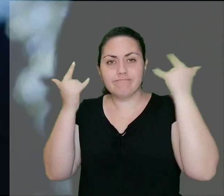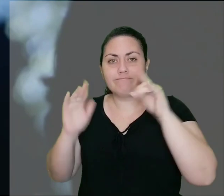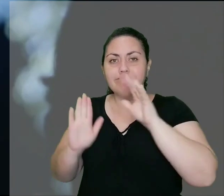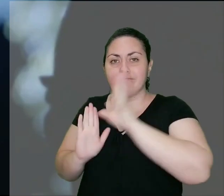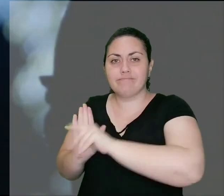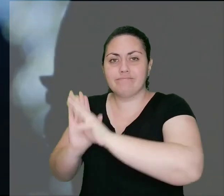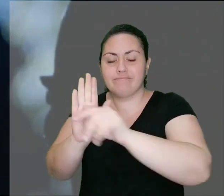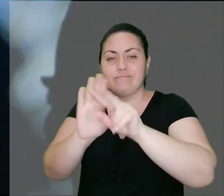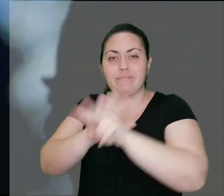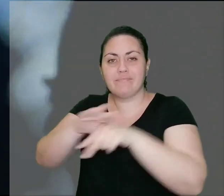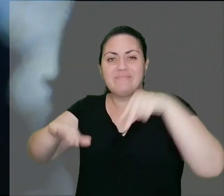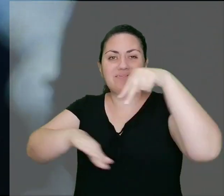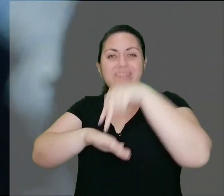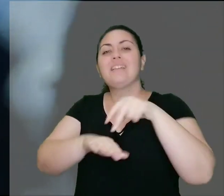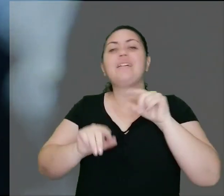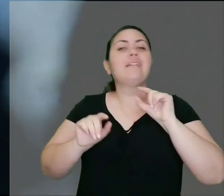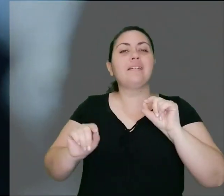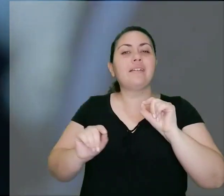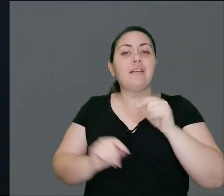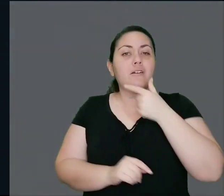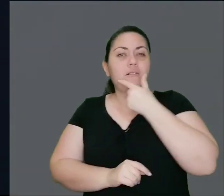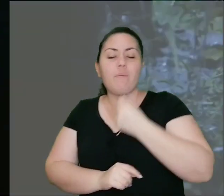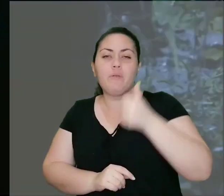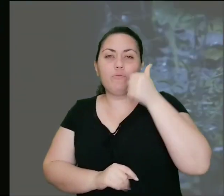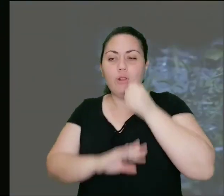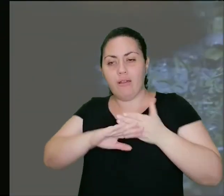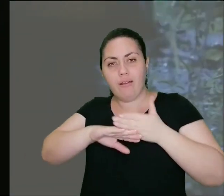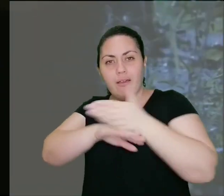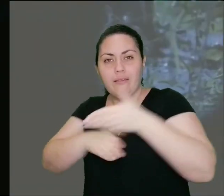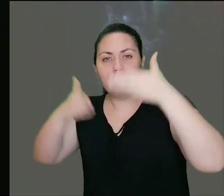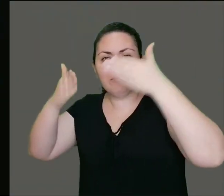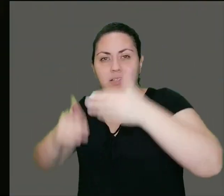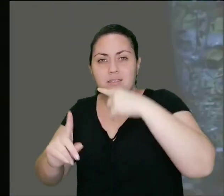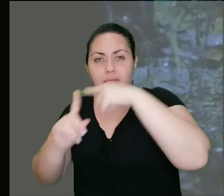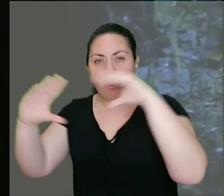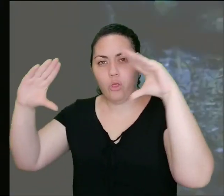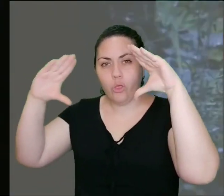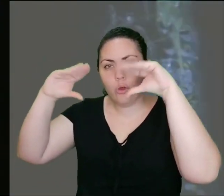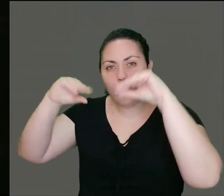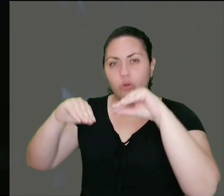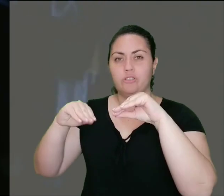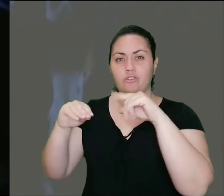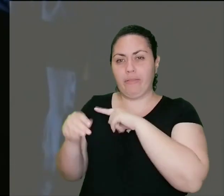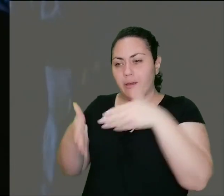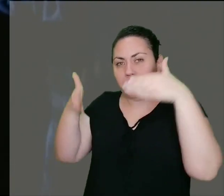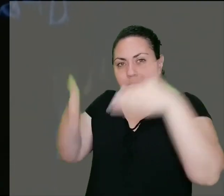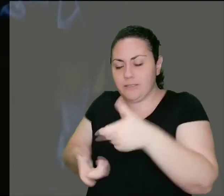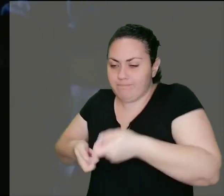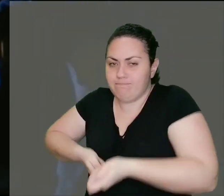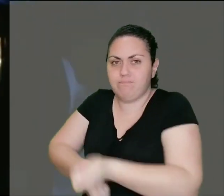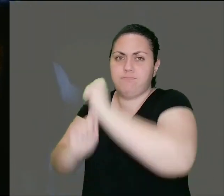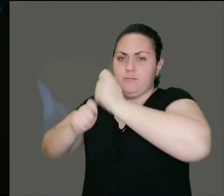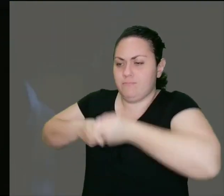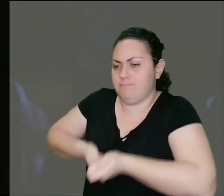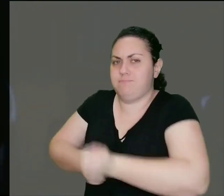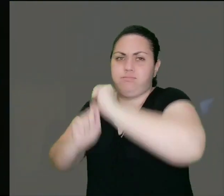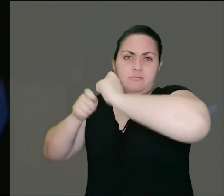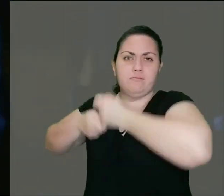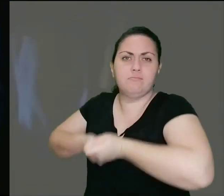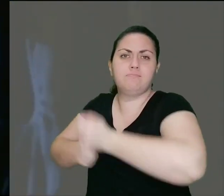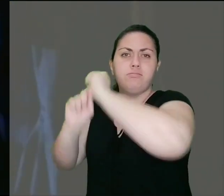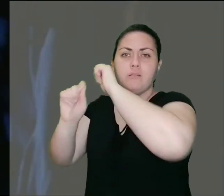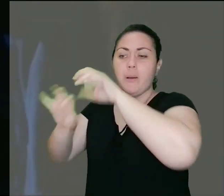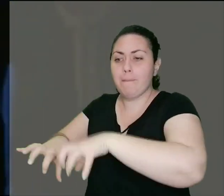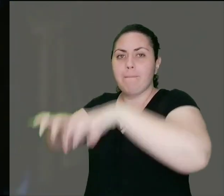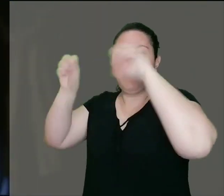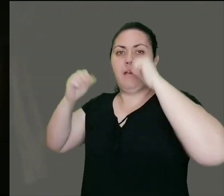Eram grupos de homens e mulheres que adentravam cemitérios durante a noite, violavam túmulos e roubavam